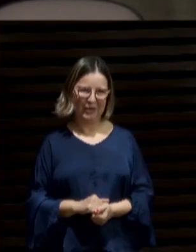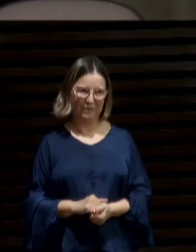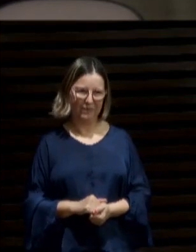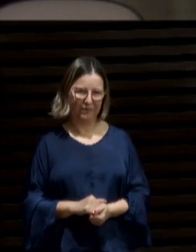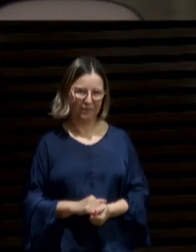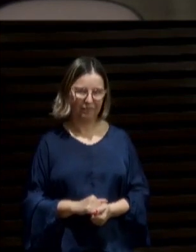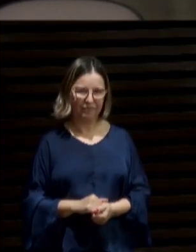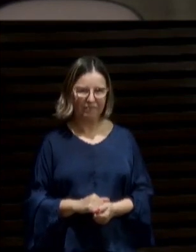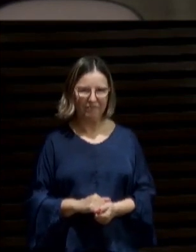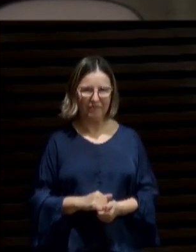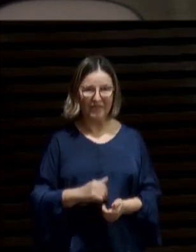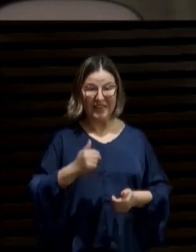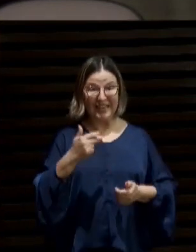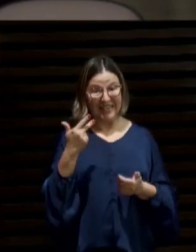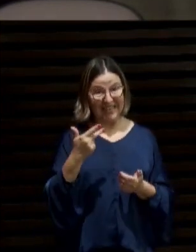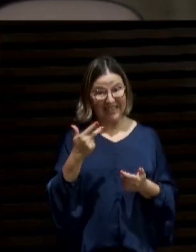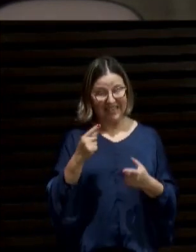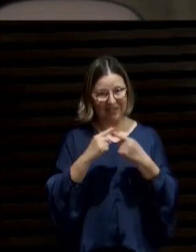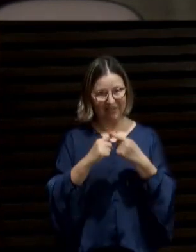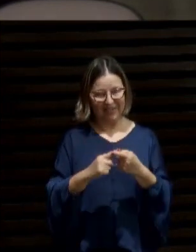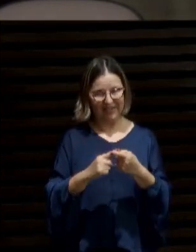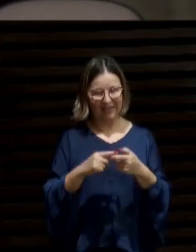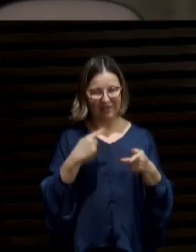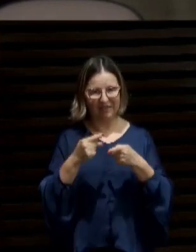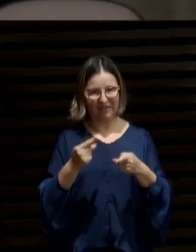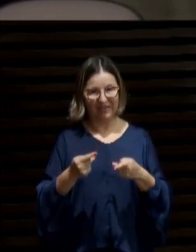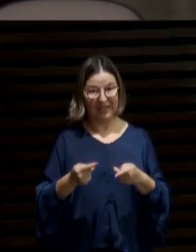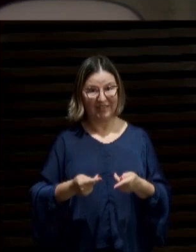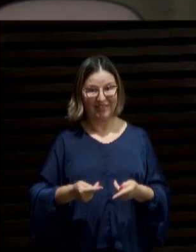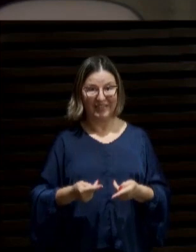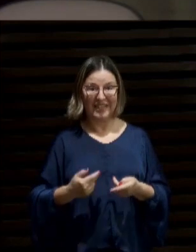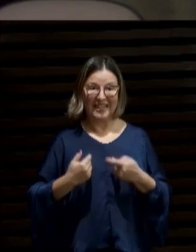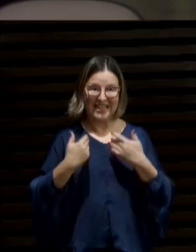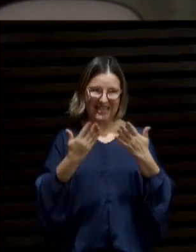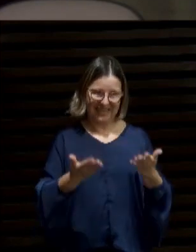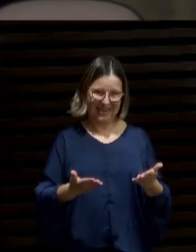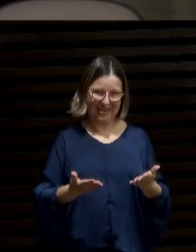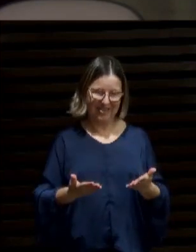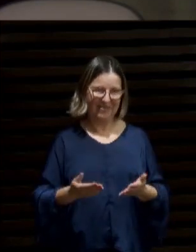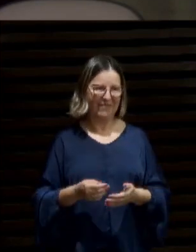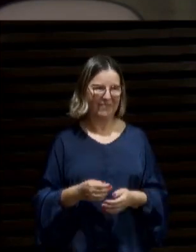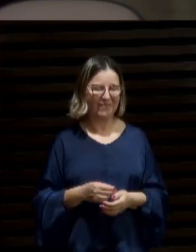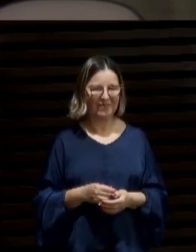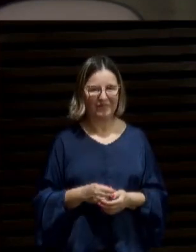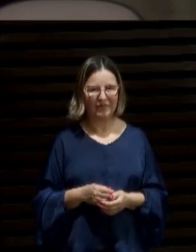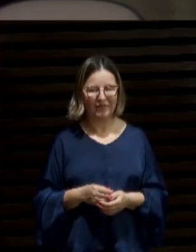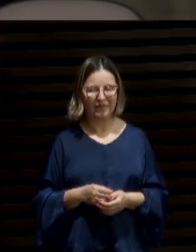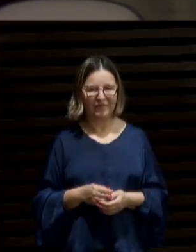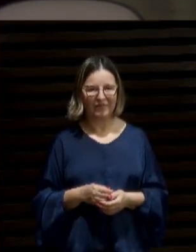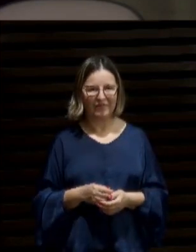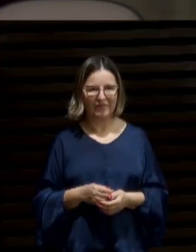3 vezes ele usa o verbo didemi aqui, em tempos verbais diferentes. Então ele diz